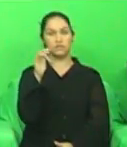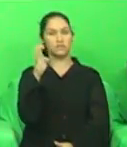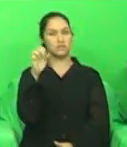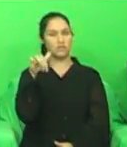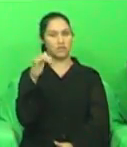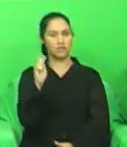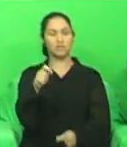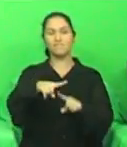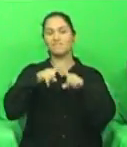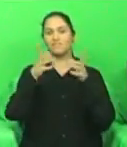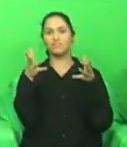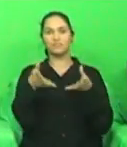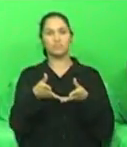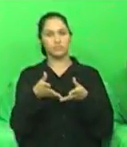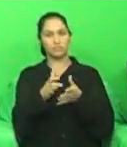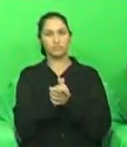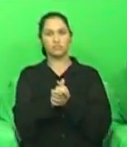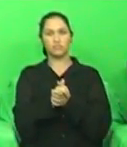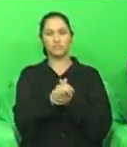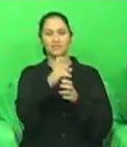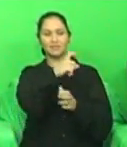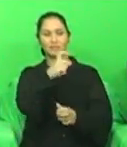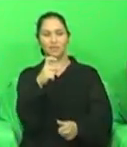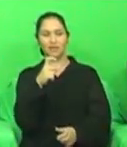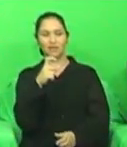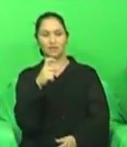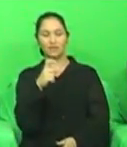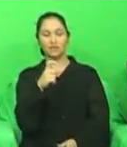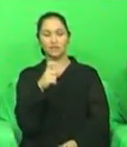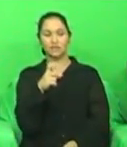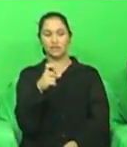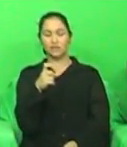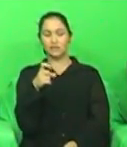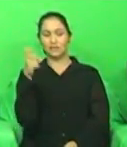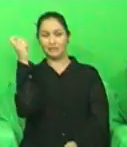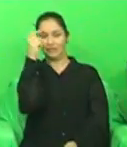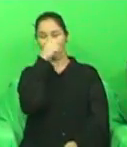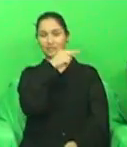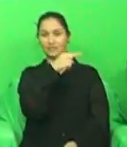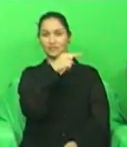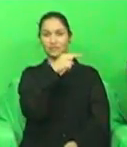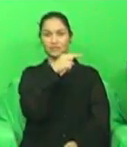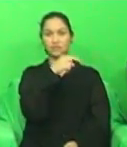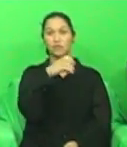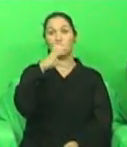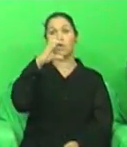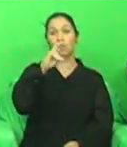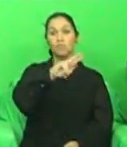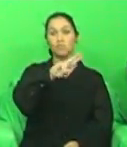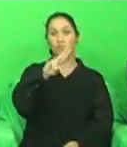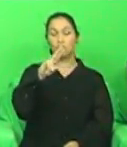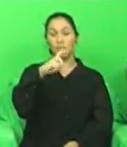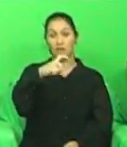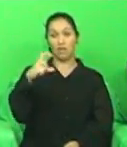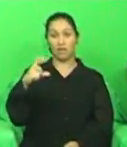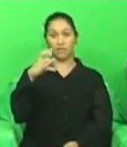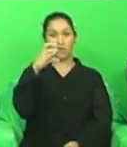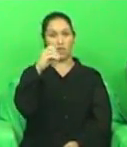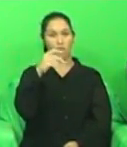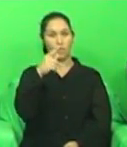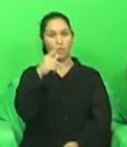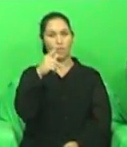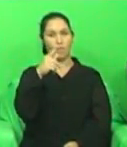essa história do complexo começa a ganhar corpo a nível nacional e porque não o